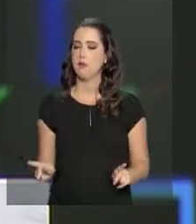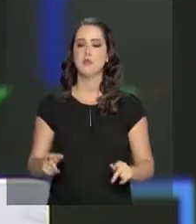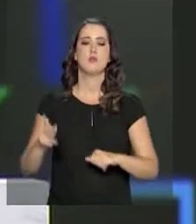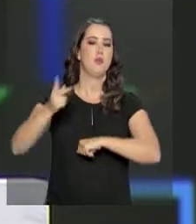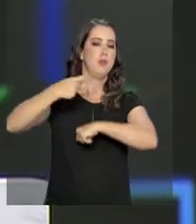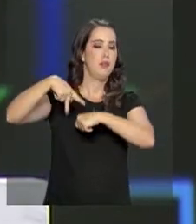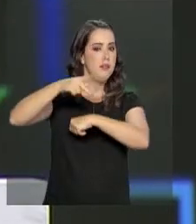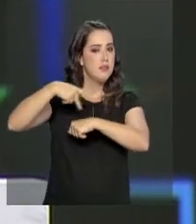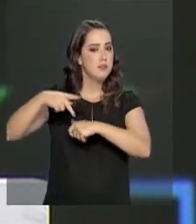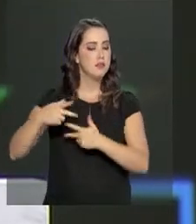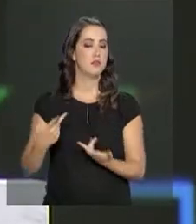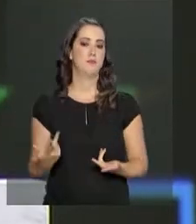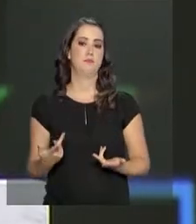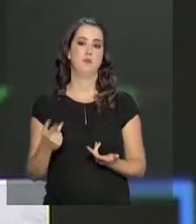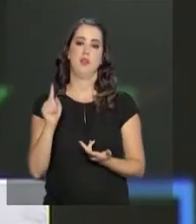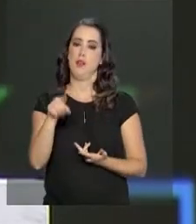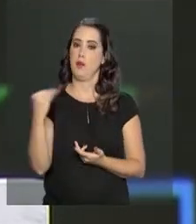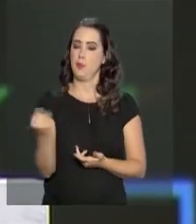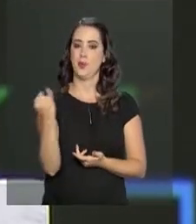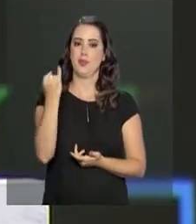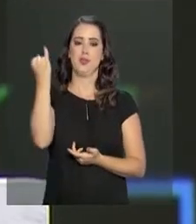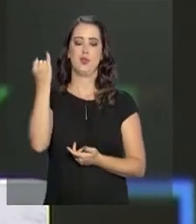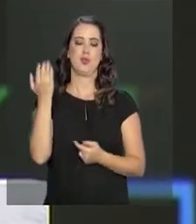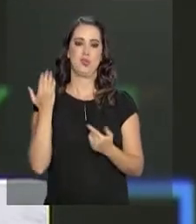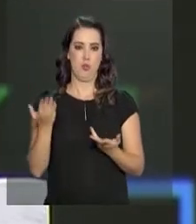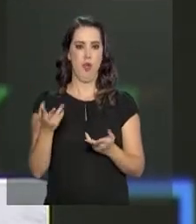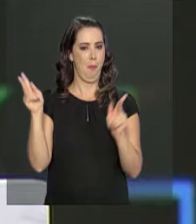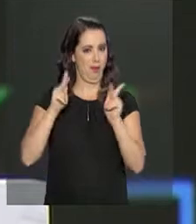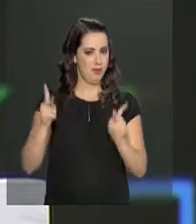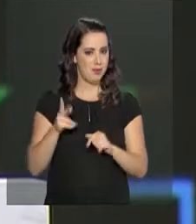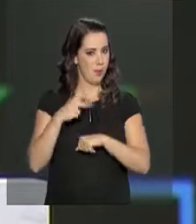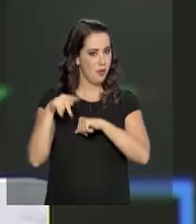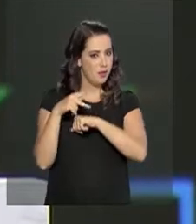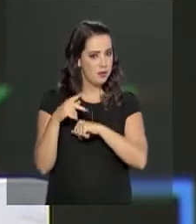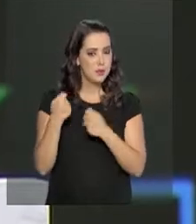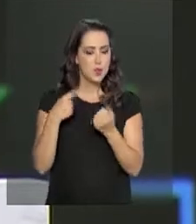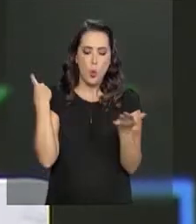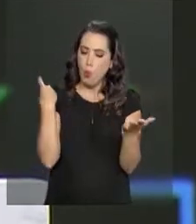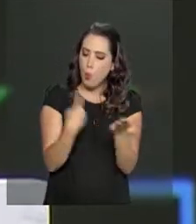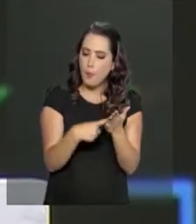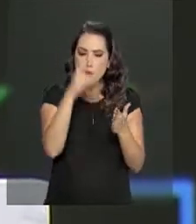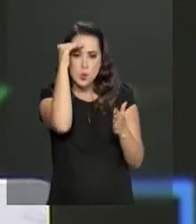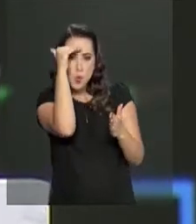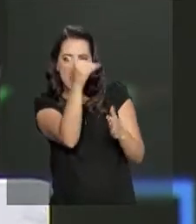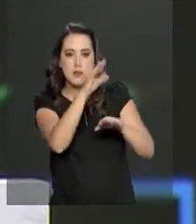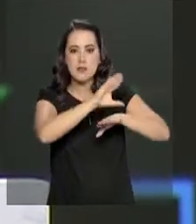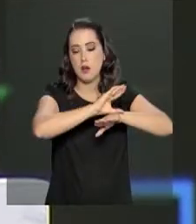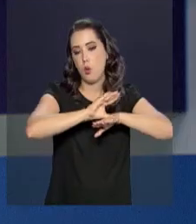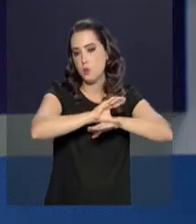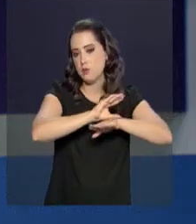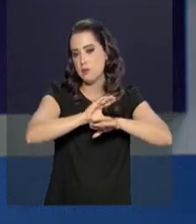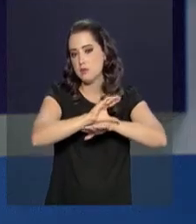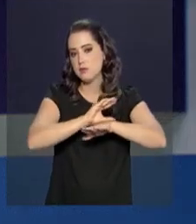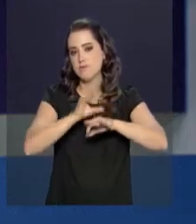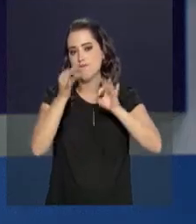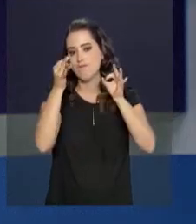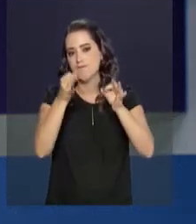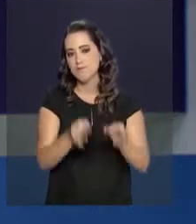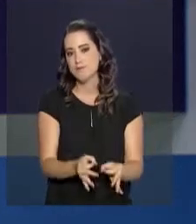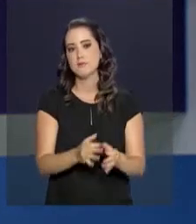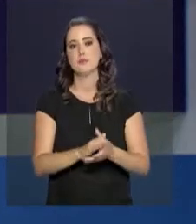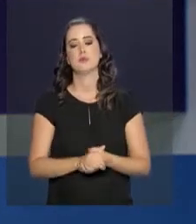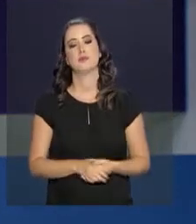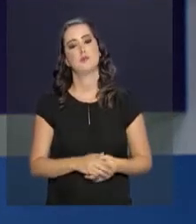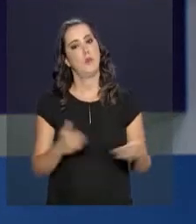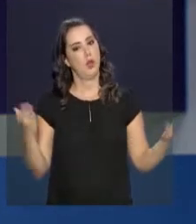nacional isso é fundamental é preciso cumprir rigorosamente a constituição a